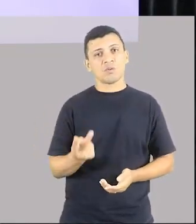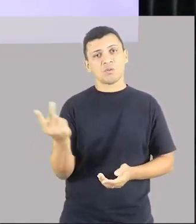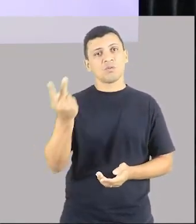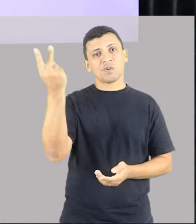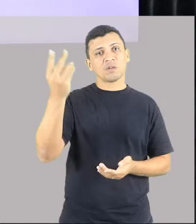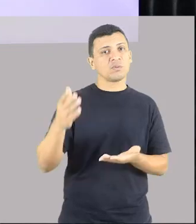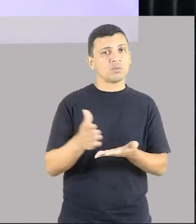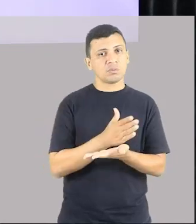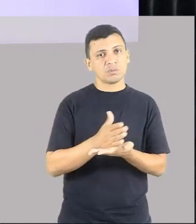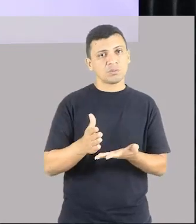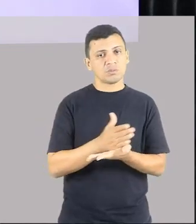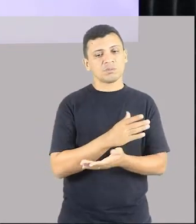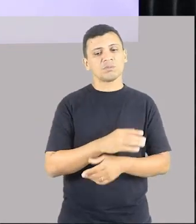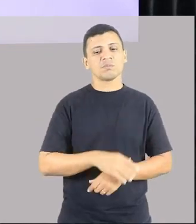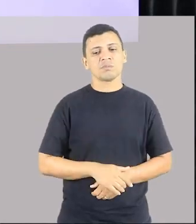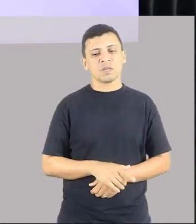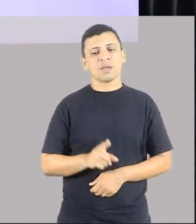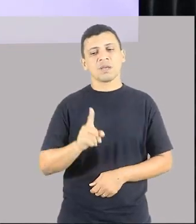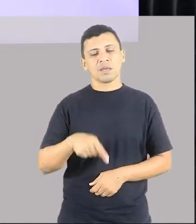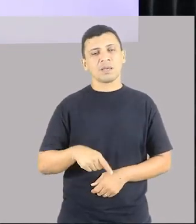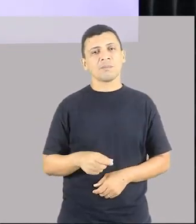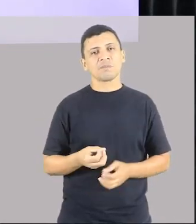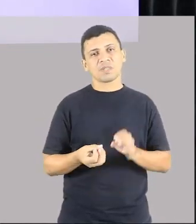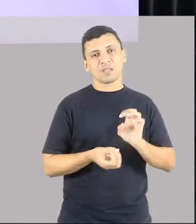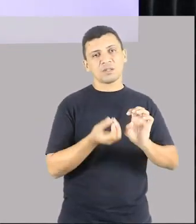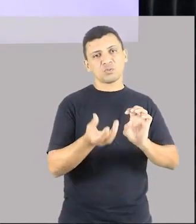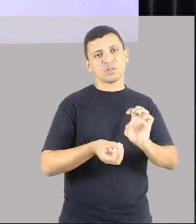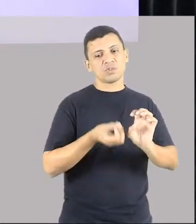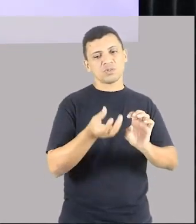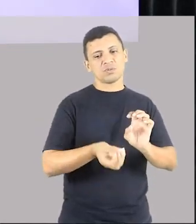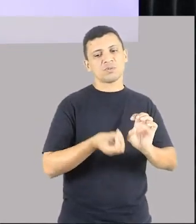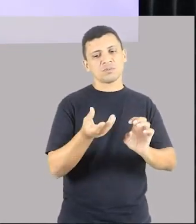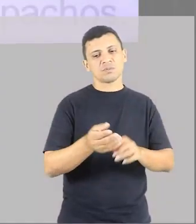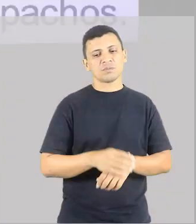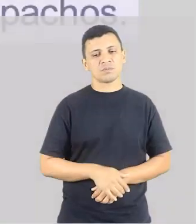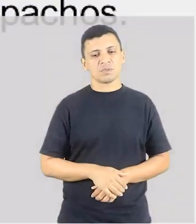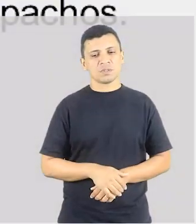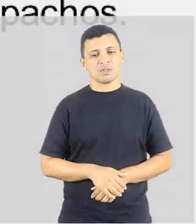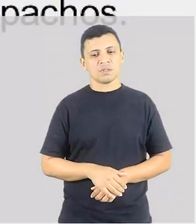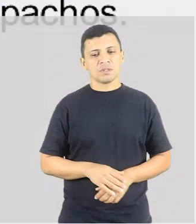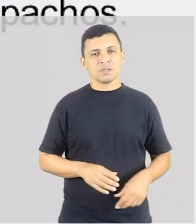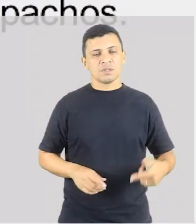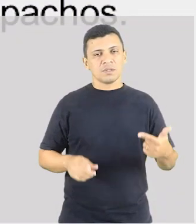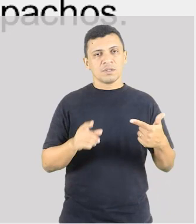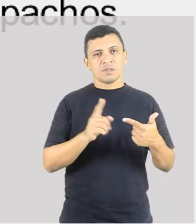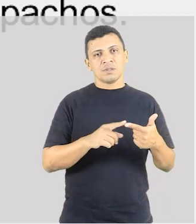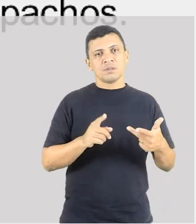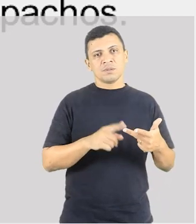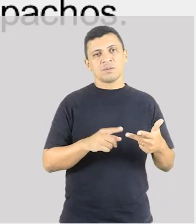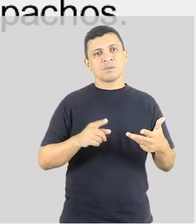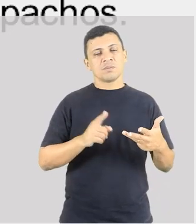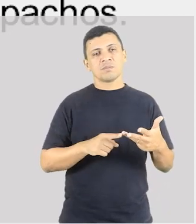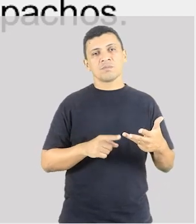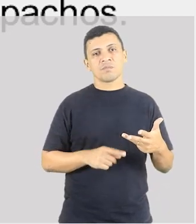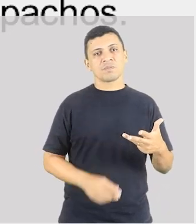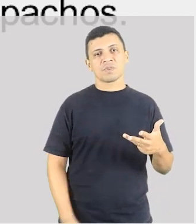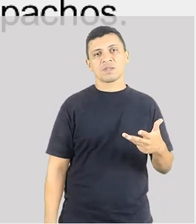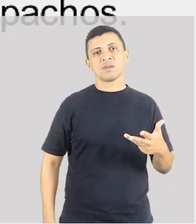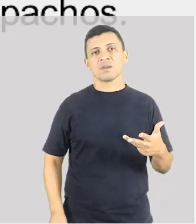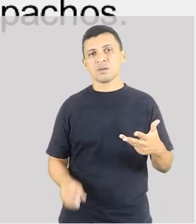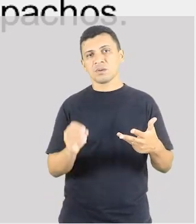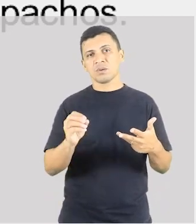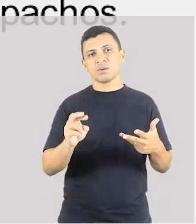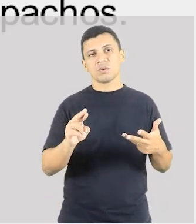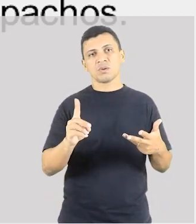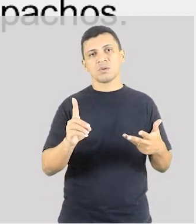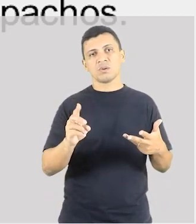sobre alguma coisa. Isso, portanto, é ato enunciativo. Os atos da espécie ordinatórios